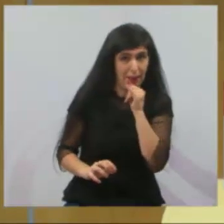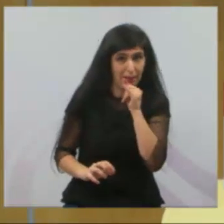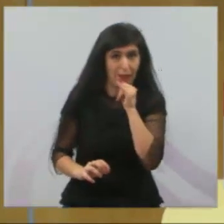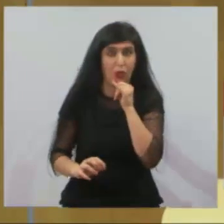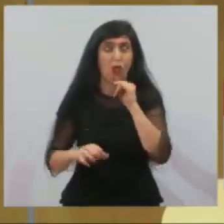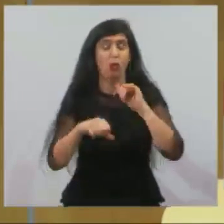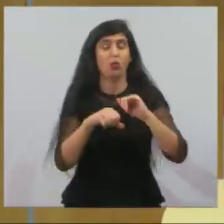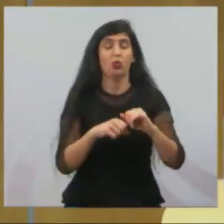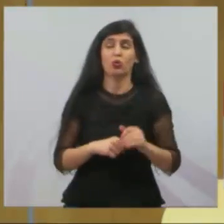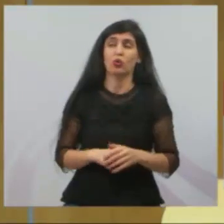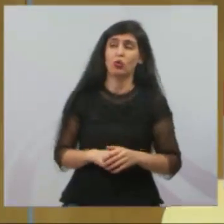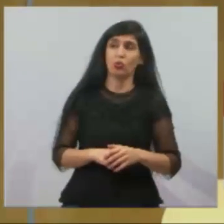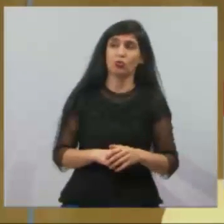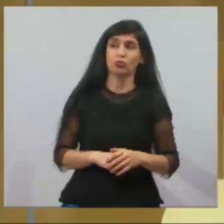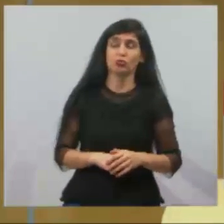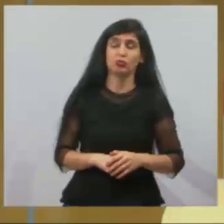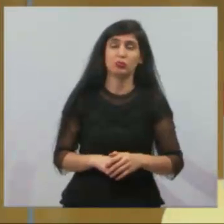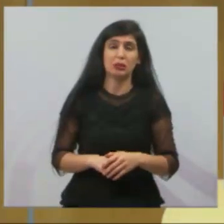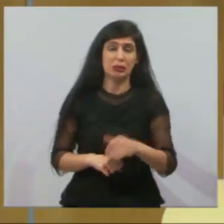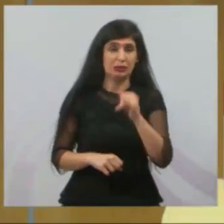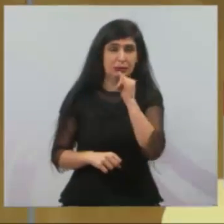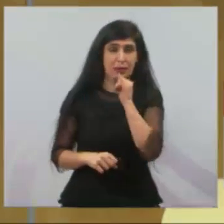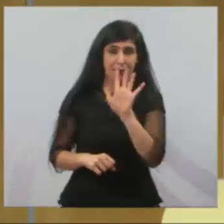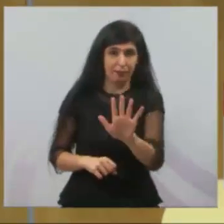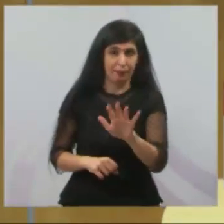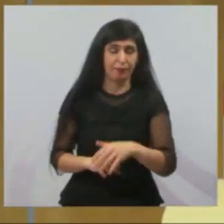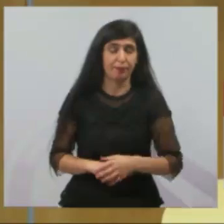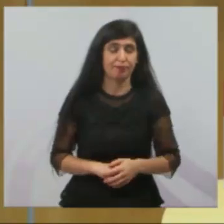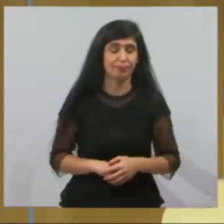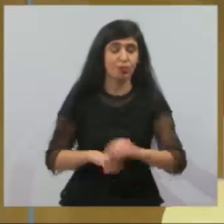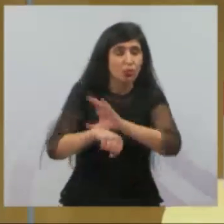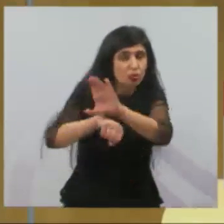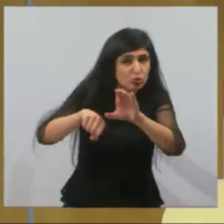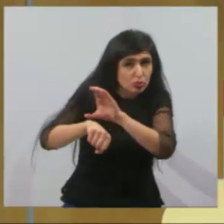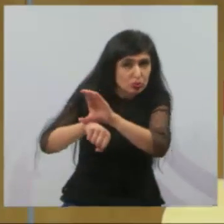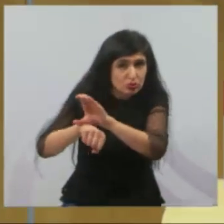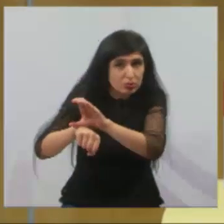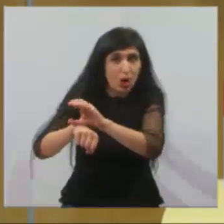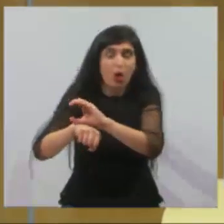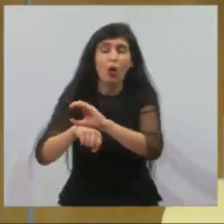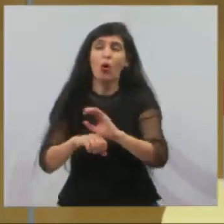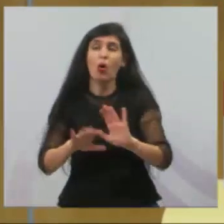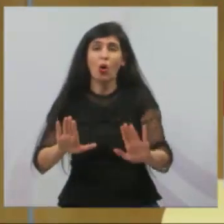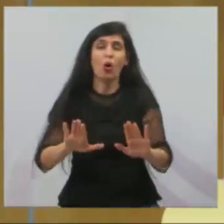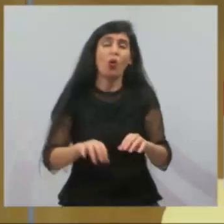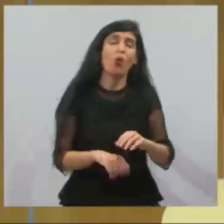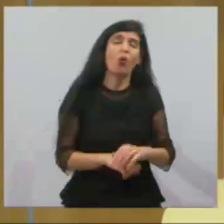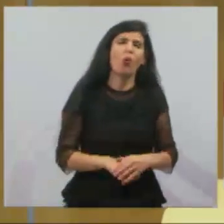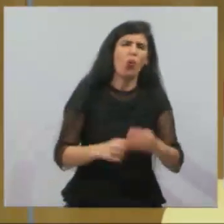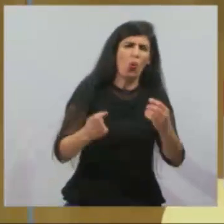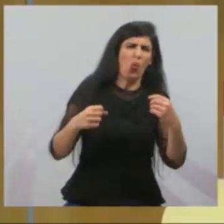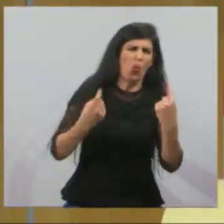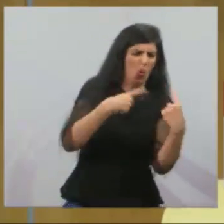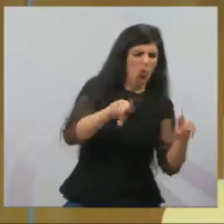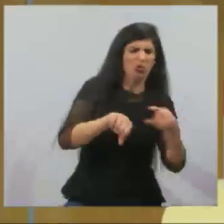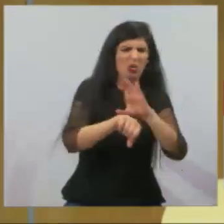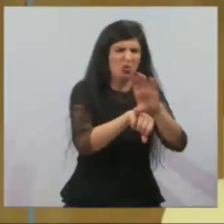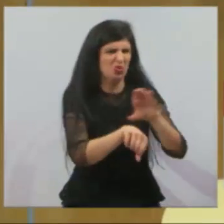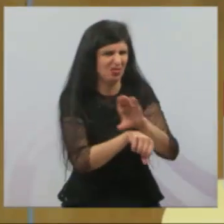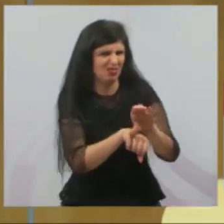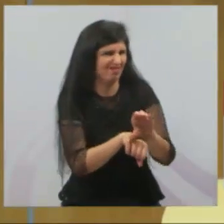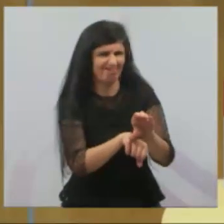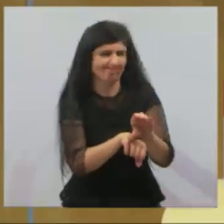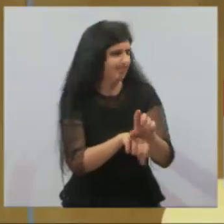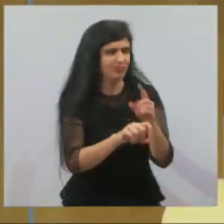inconstitucional, mudar, que tudo isso será revisto, porque realmente aí prejudicar, principalmente